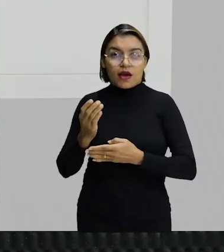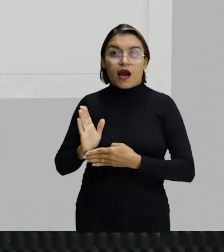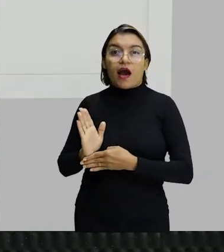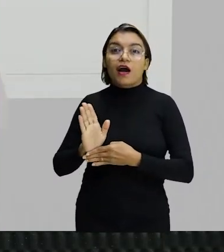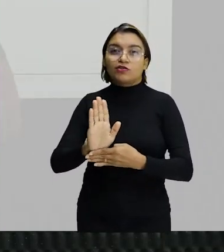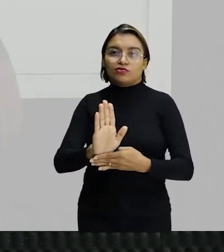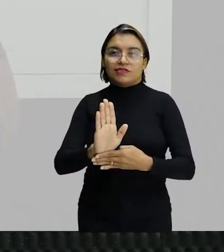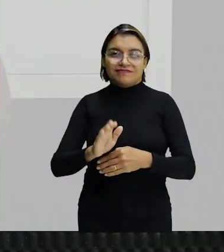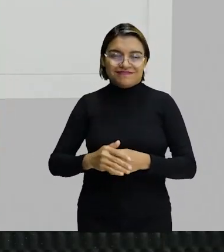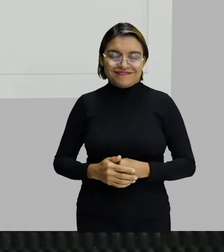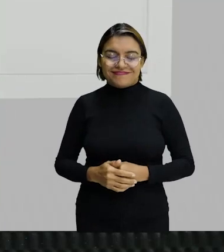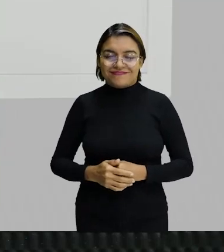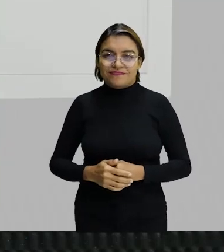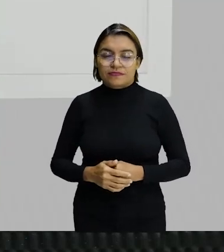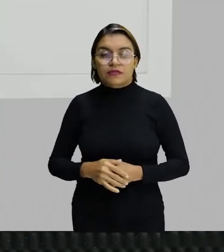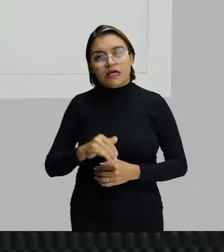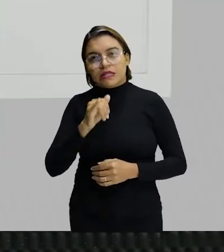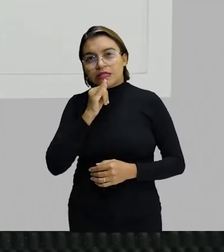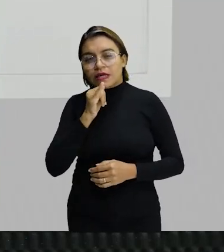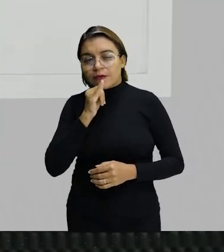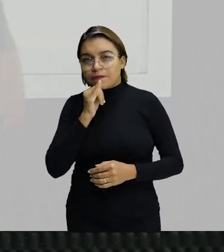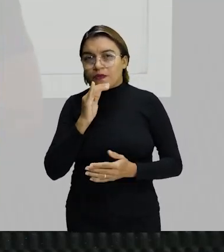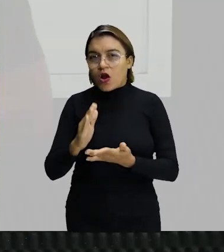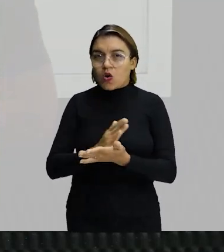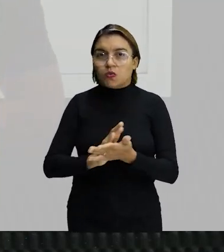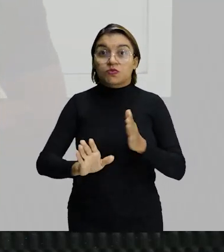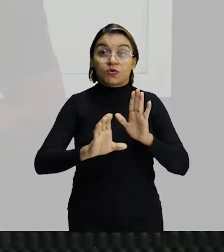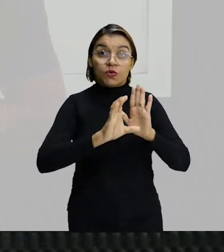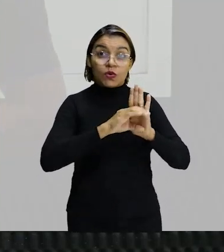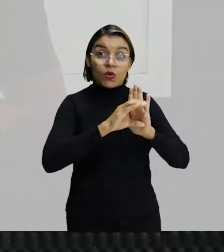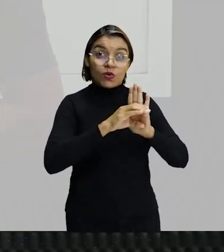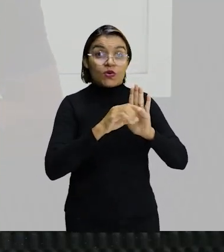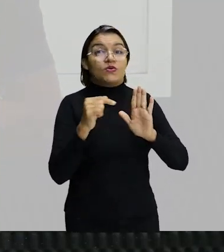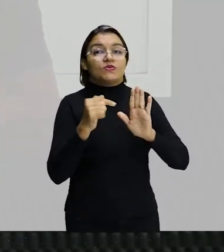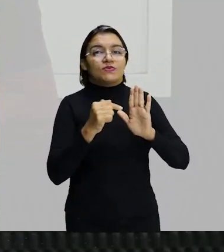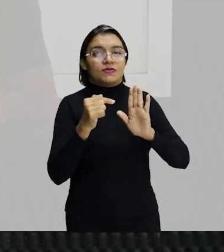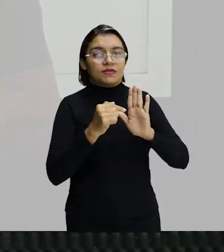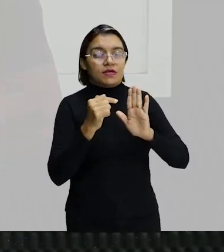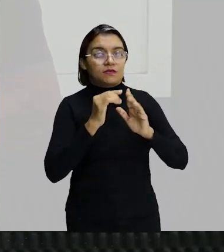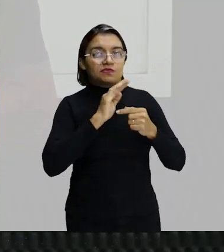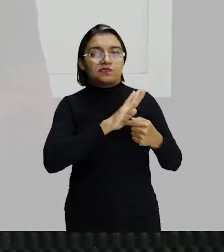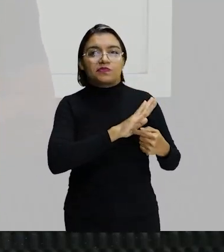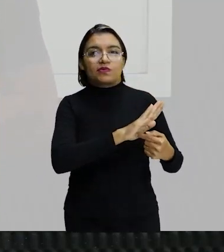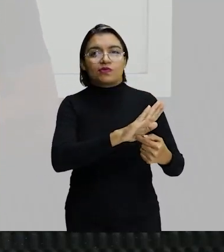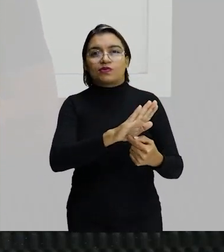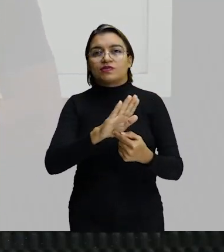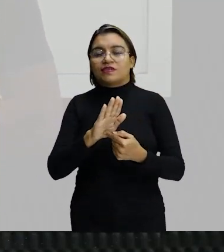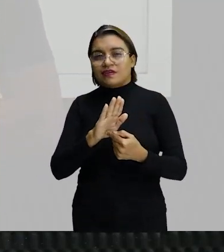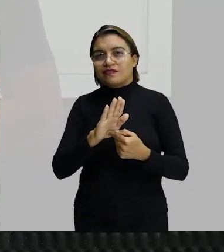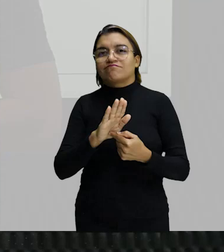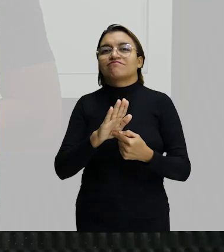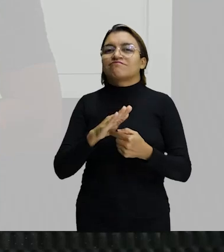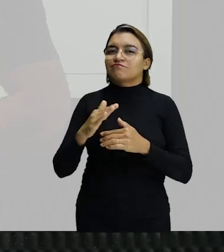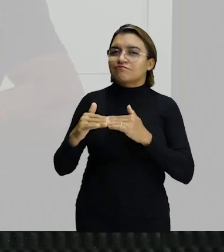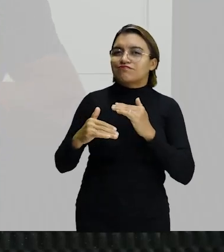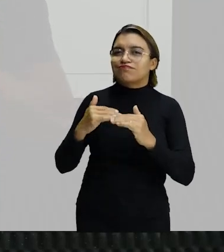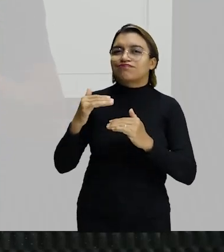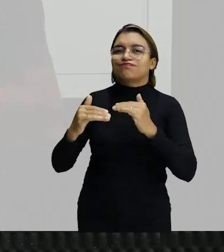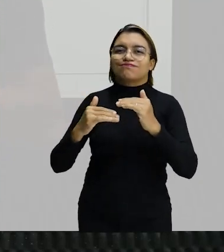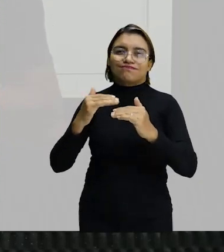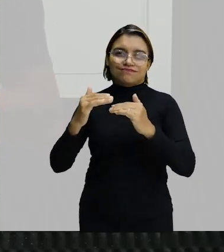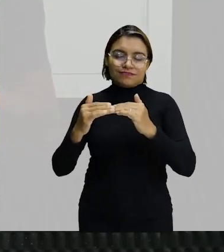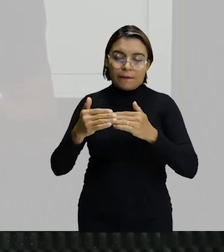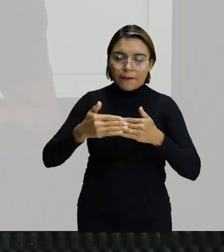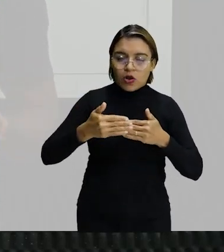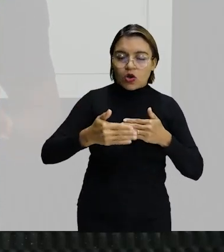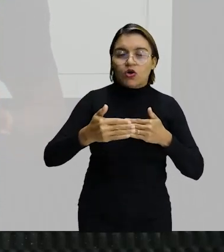alguns conceitos, para que dentro desses conceitos, tá, a gente possa desenvolver melhor o nosso